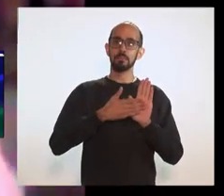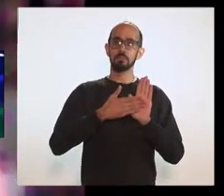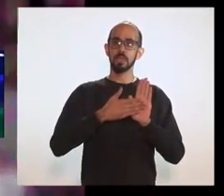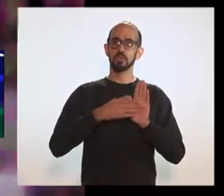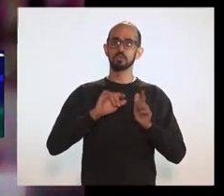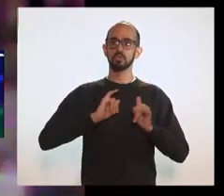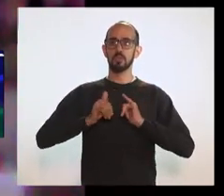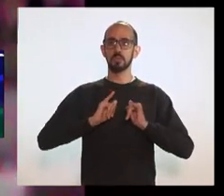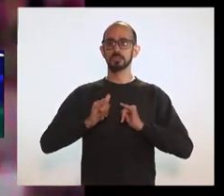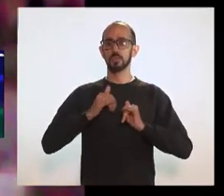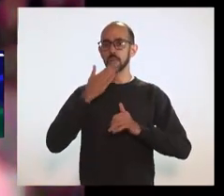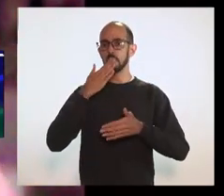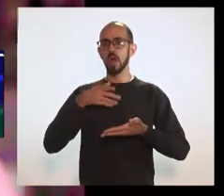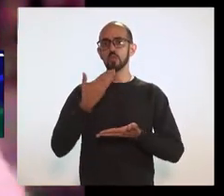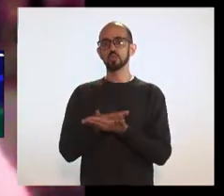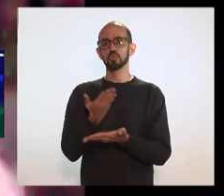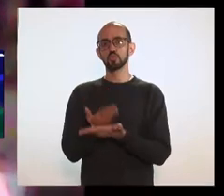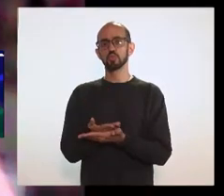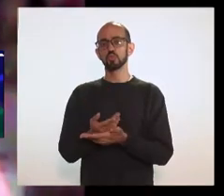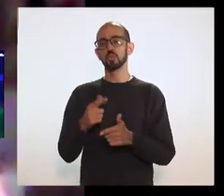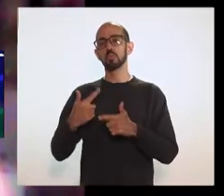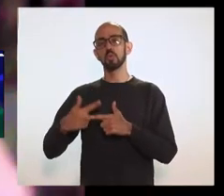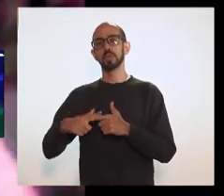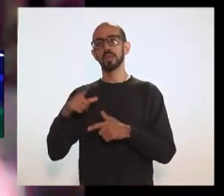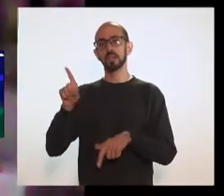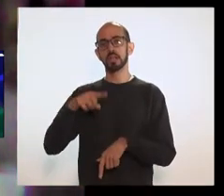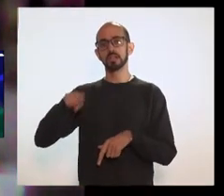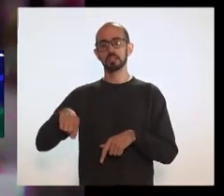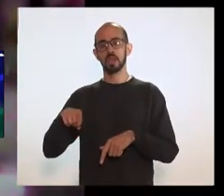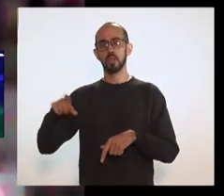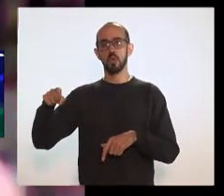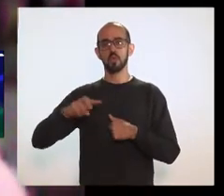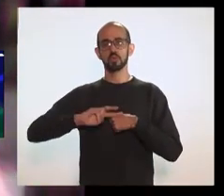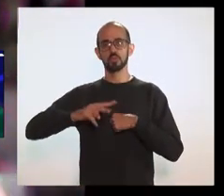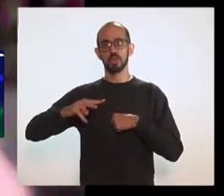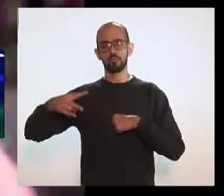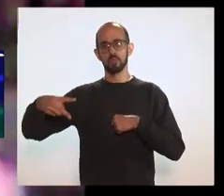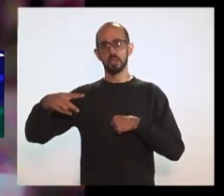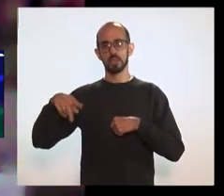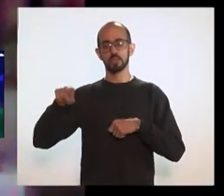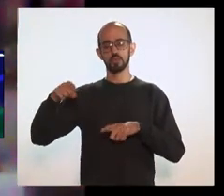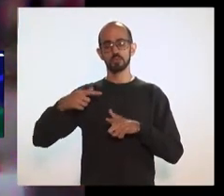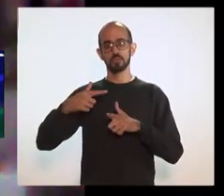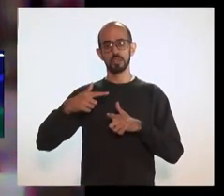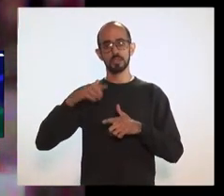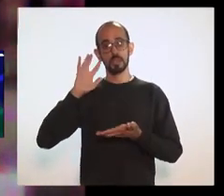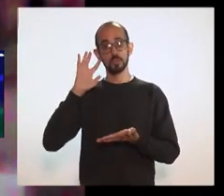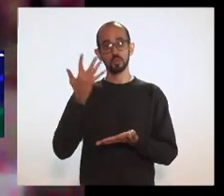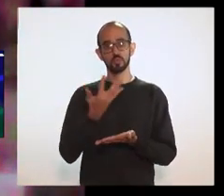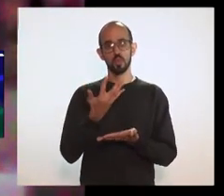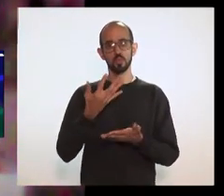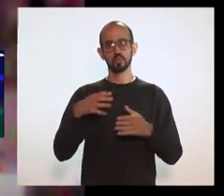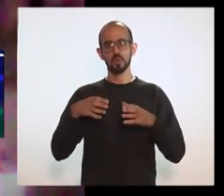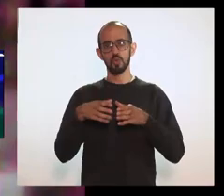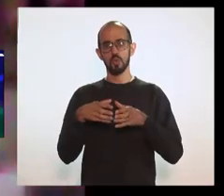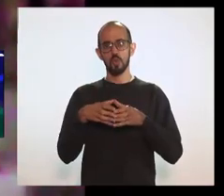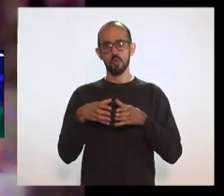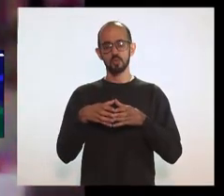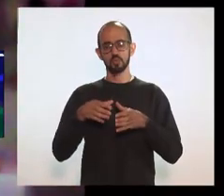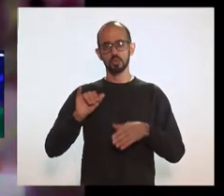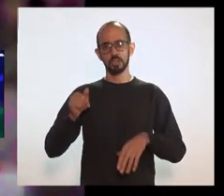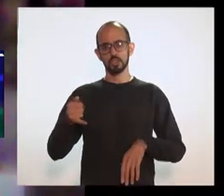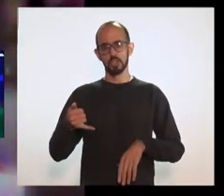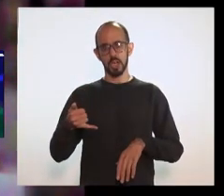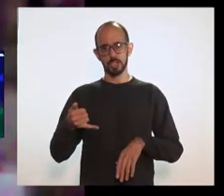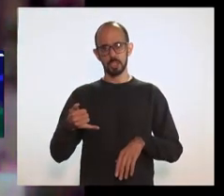da Secretaria de Saúde que ele suspendeu os efeitos desse decreto conjunto de janeiro